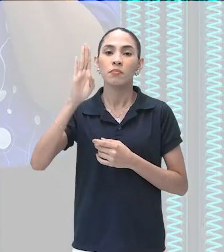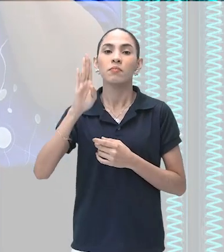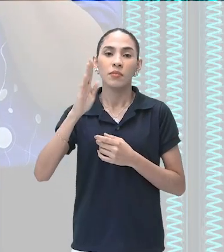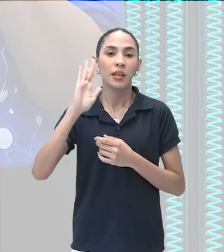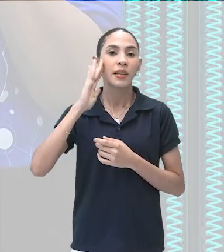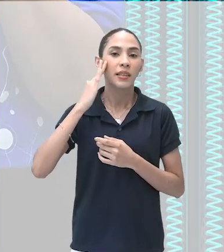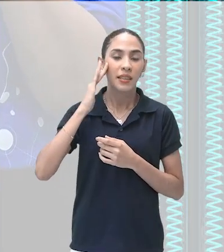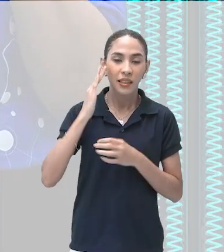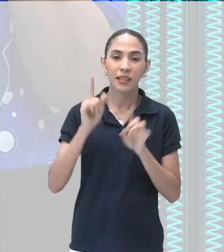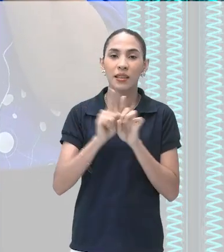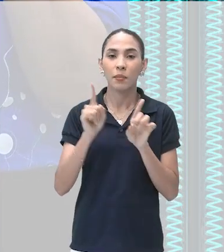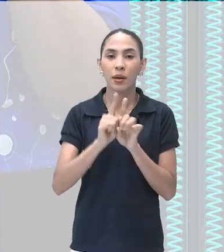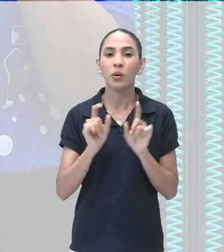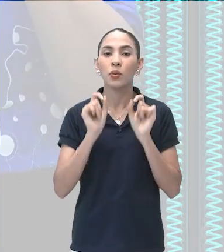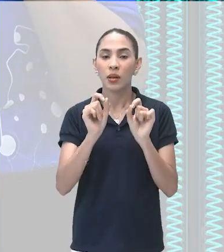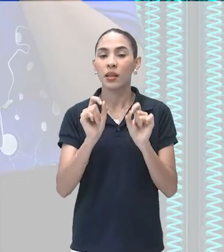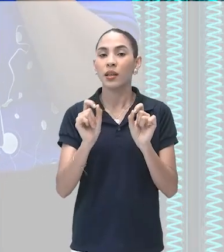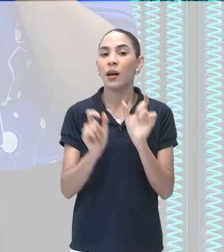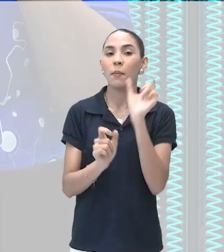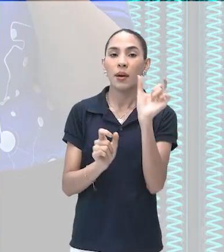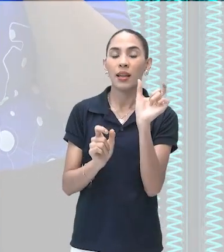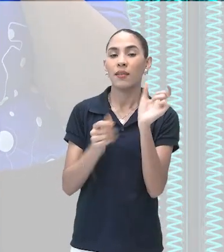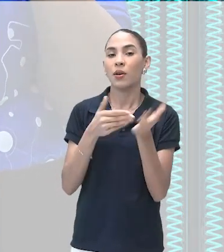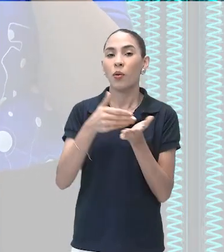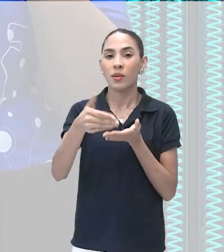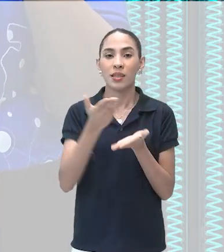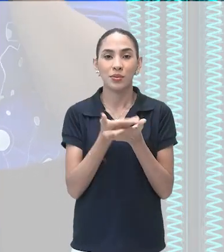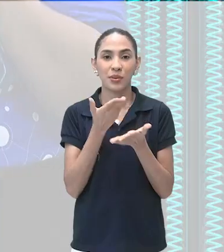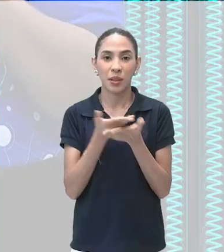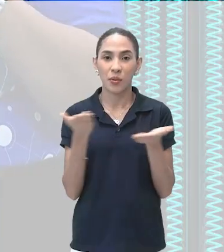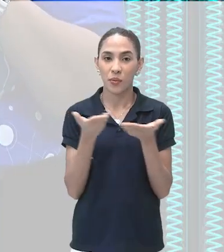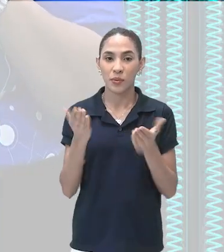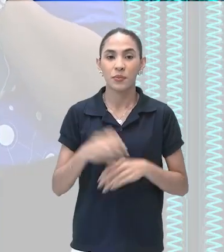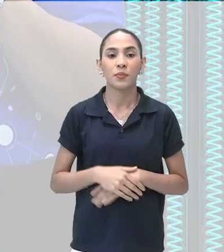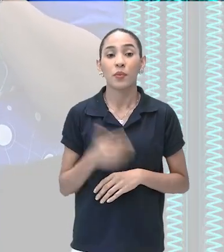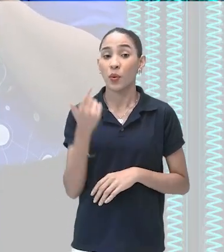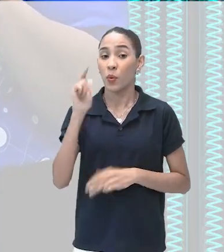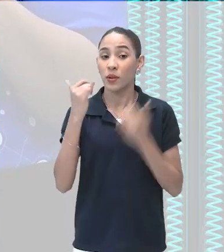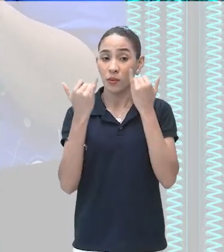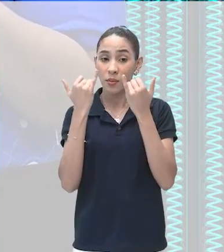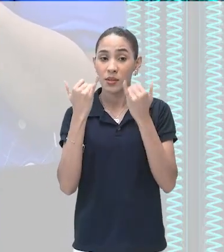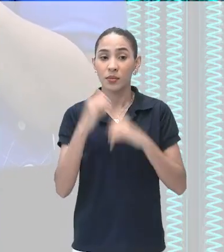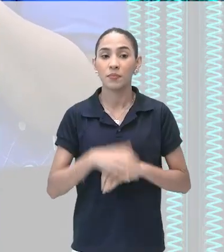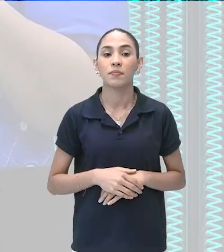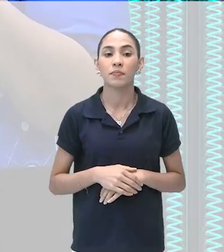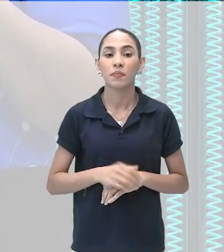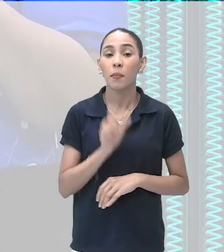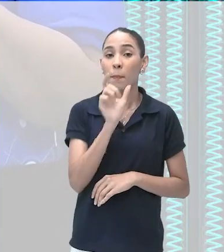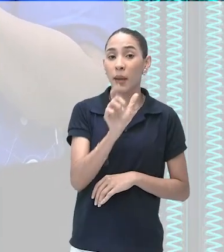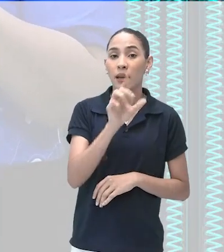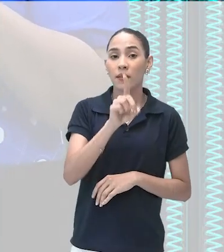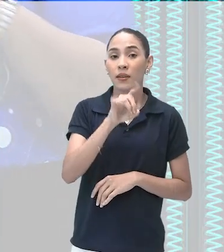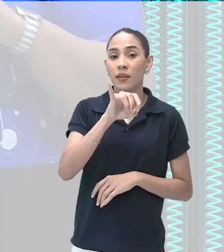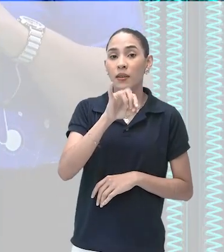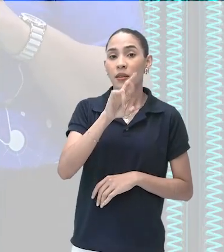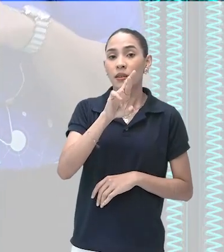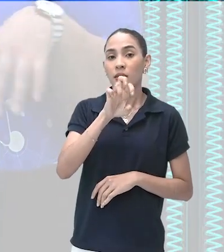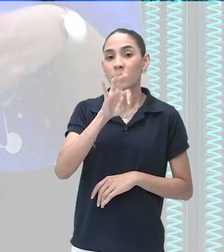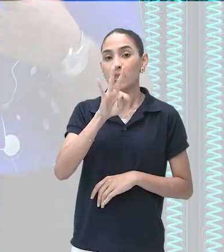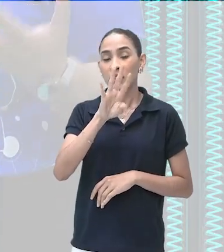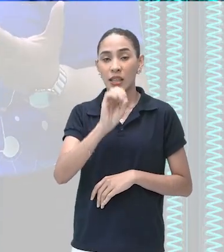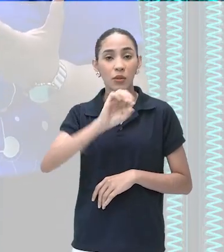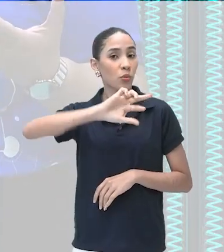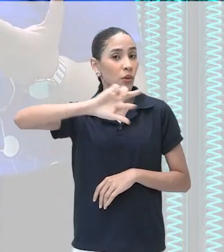entender sobre o termo que nós vamos começar estudando essa aula. Uma outra informação importante: a palavra direito não